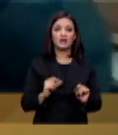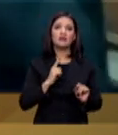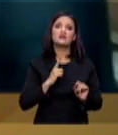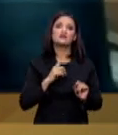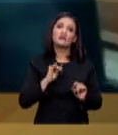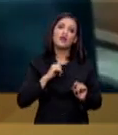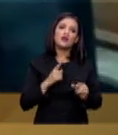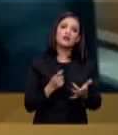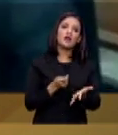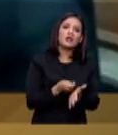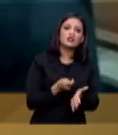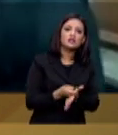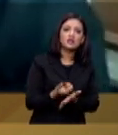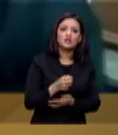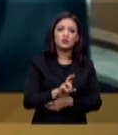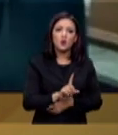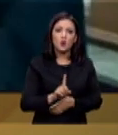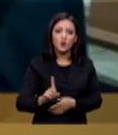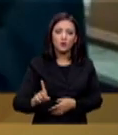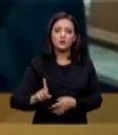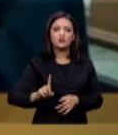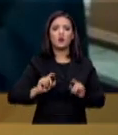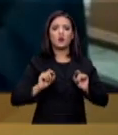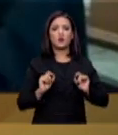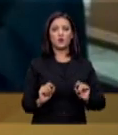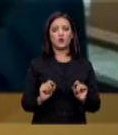não das leis complementares